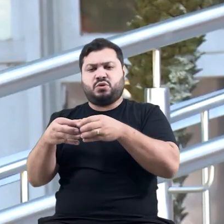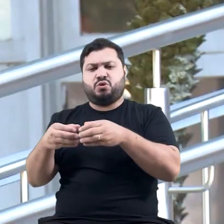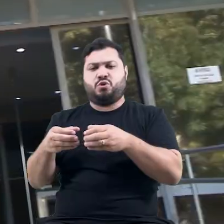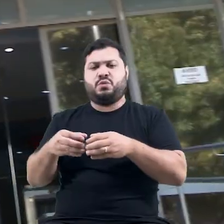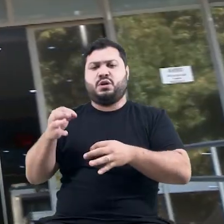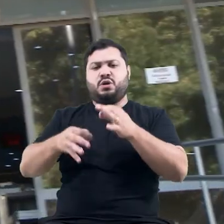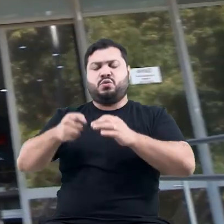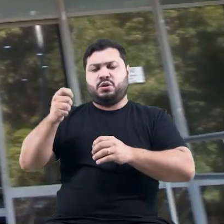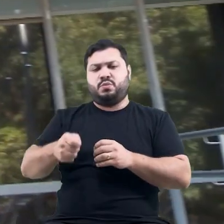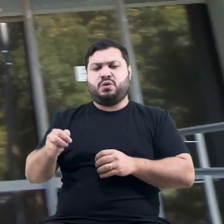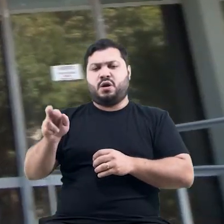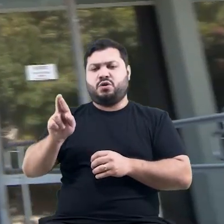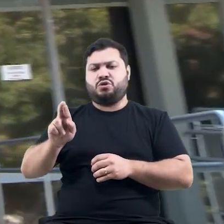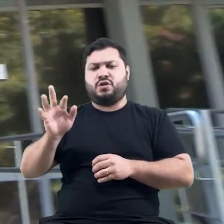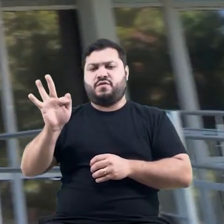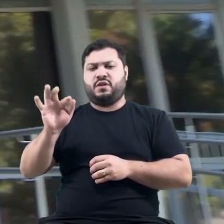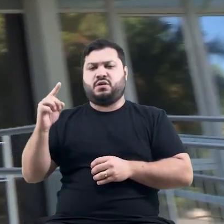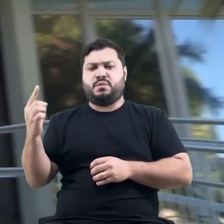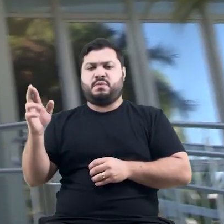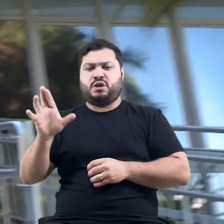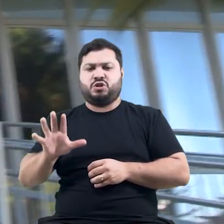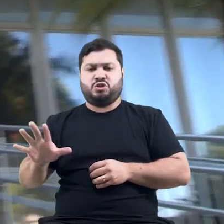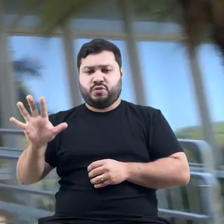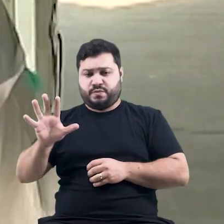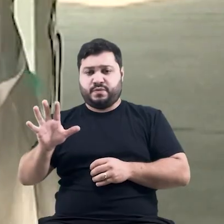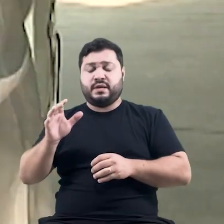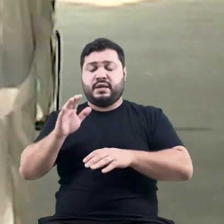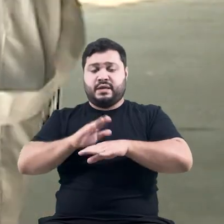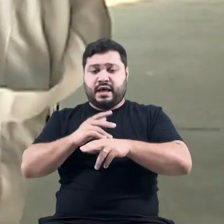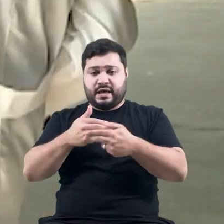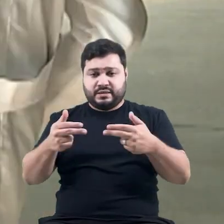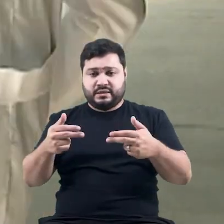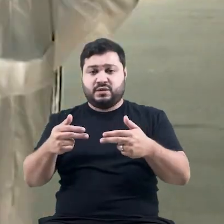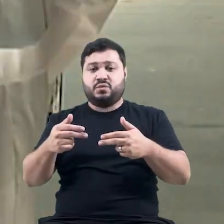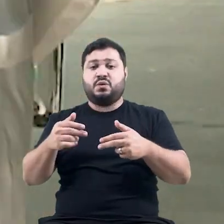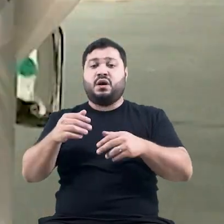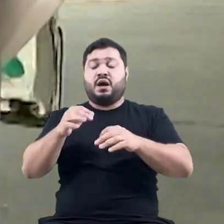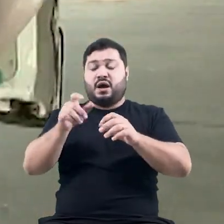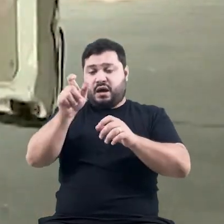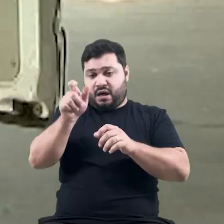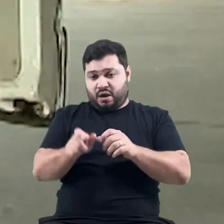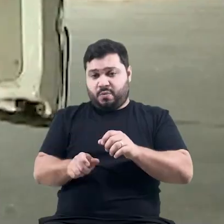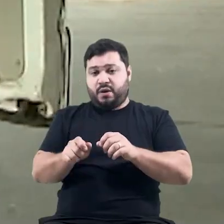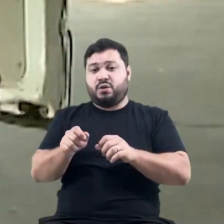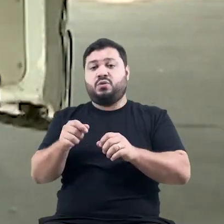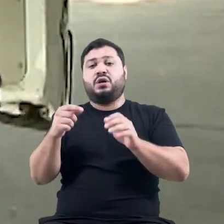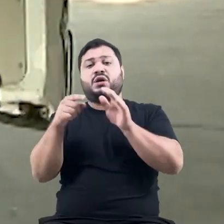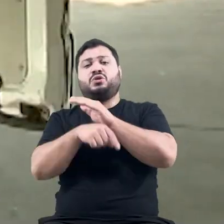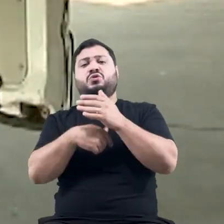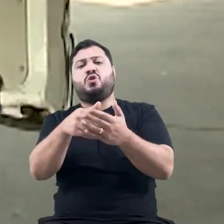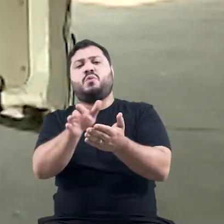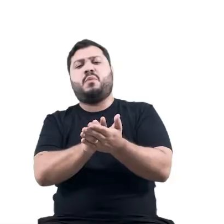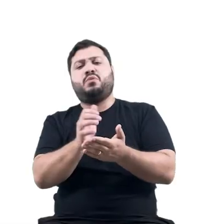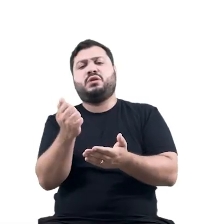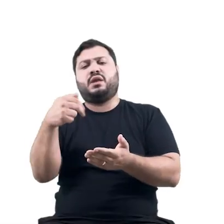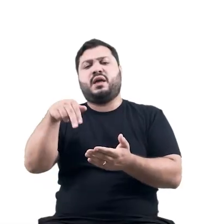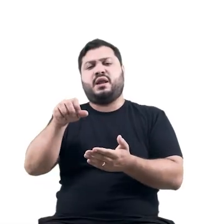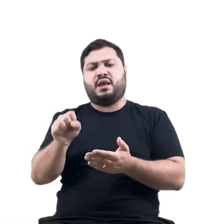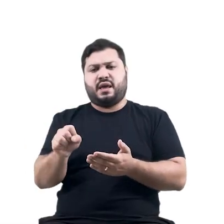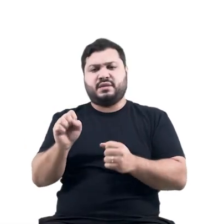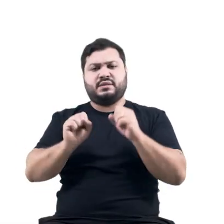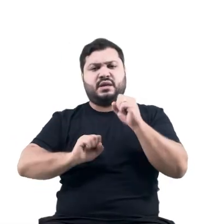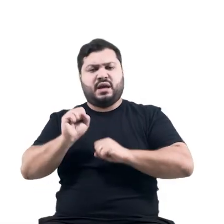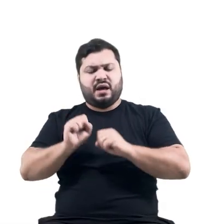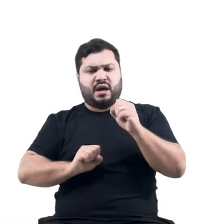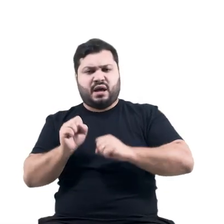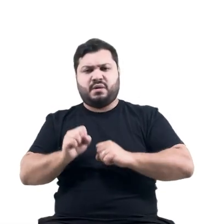12ª Turma do Tribunal Regional Federal da Primeira Região. Na ação, a operadora do plano de saúde questionou uma multa da